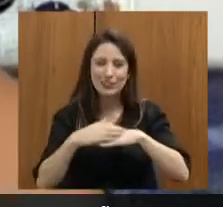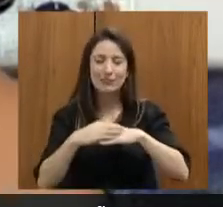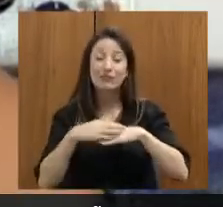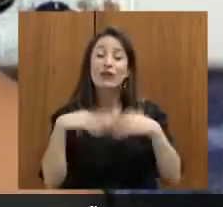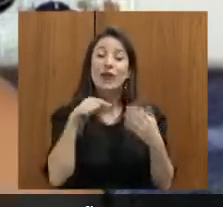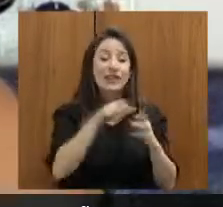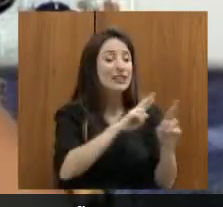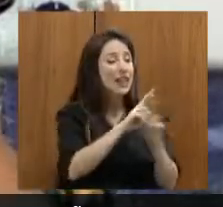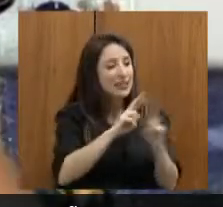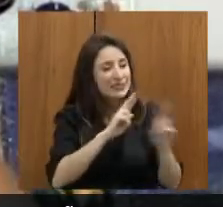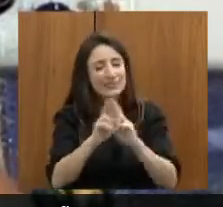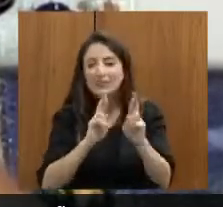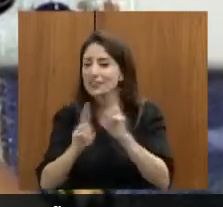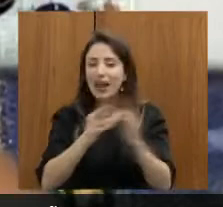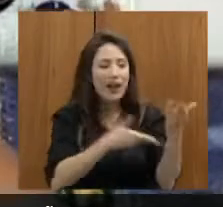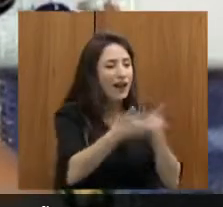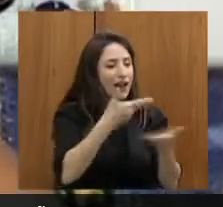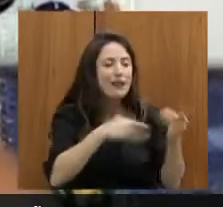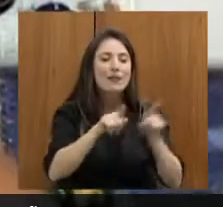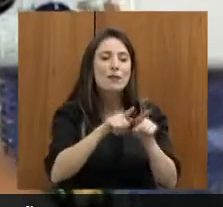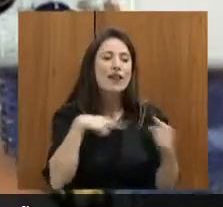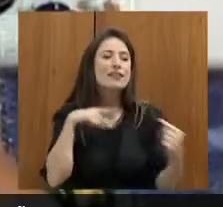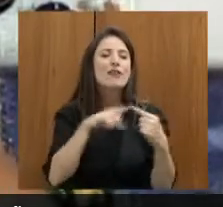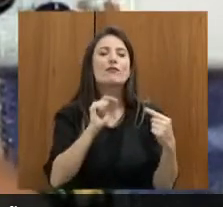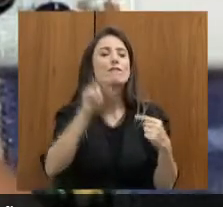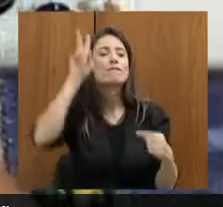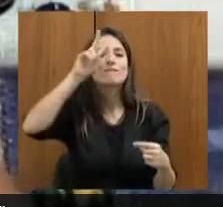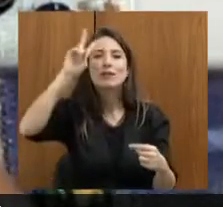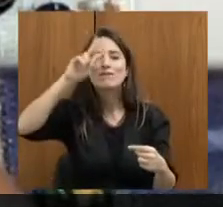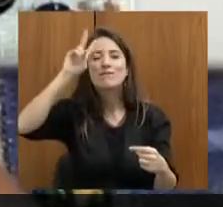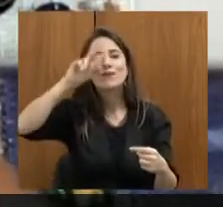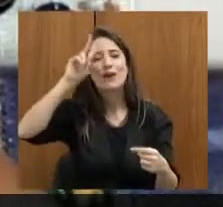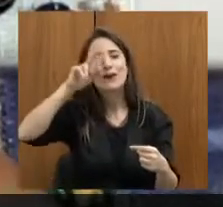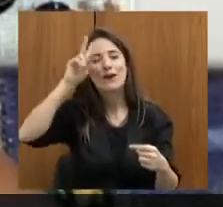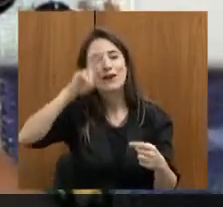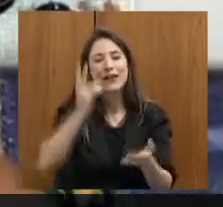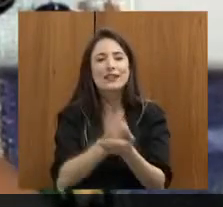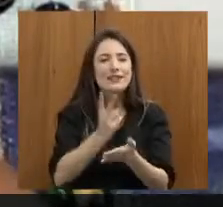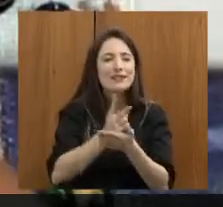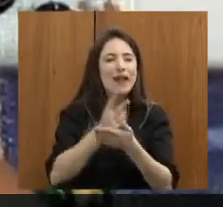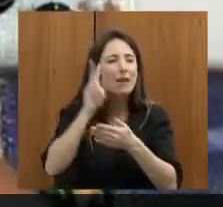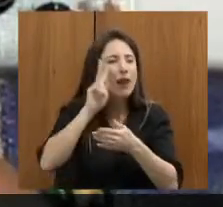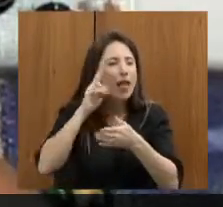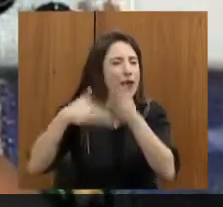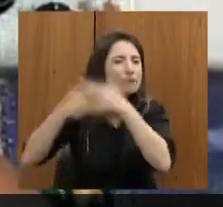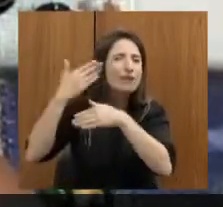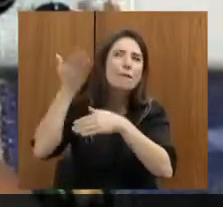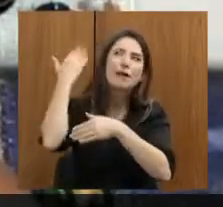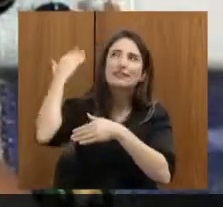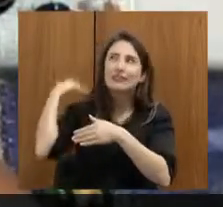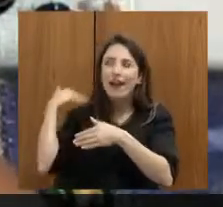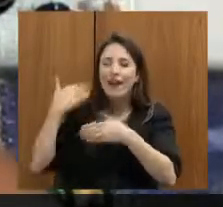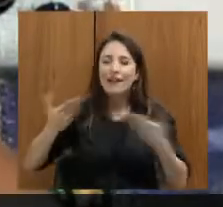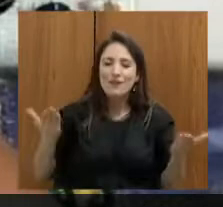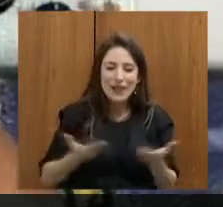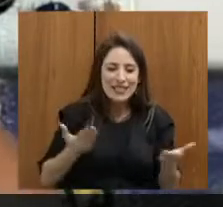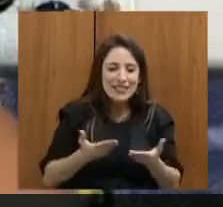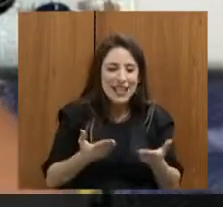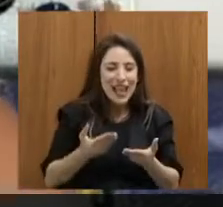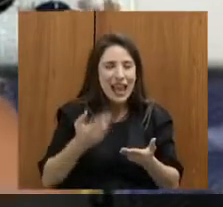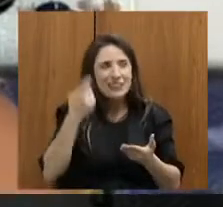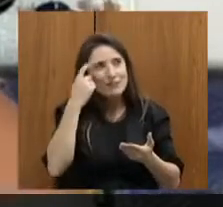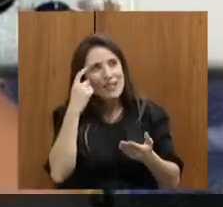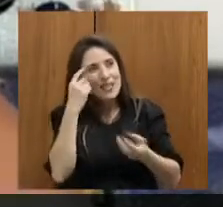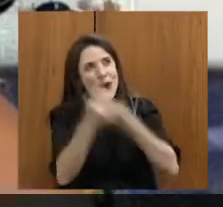Ela traz um instrumento de ativação da memória da reflexão constante do passado do presente e do Futuro A nossa